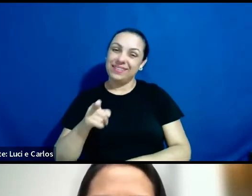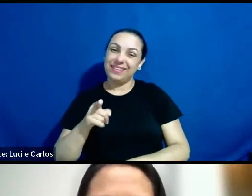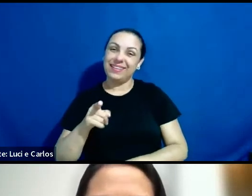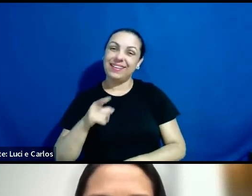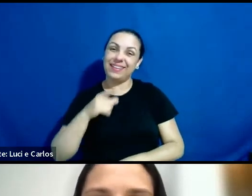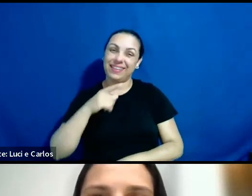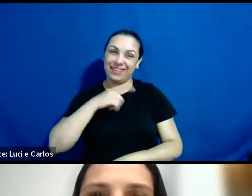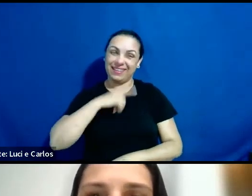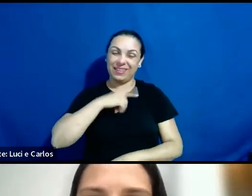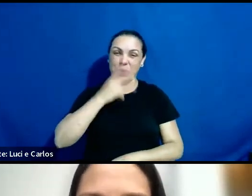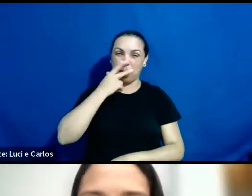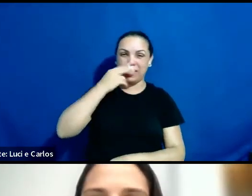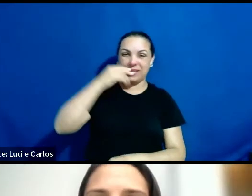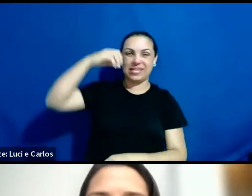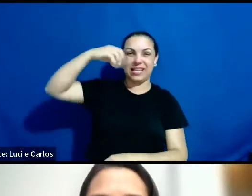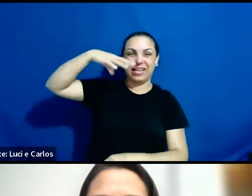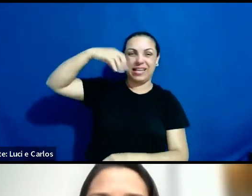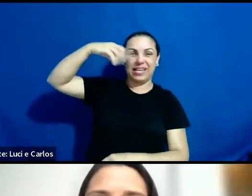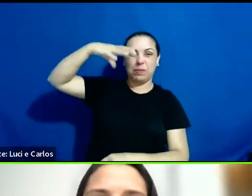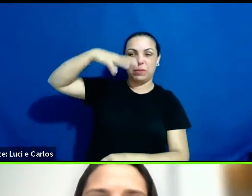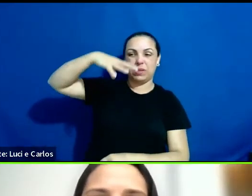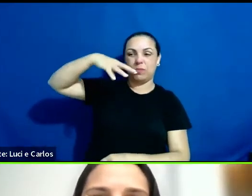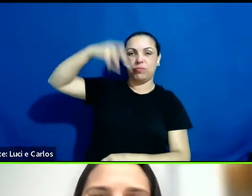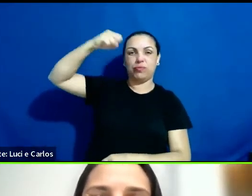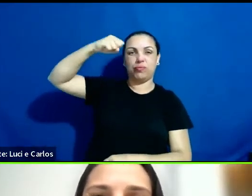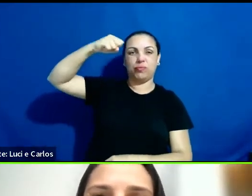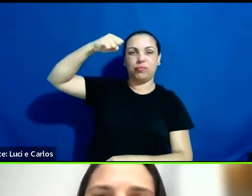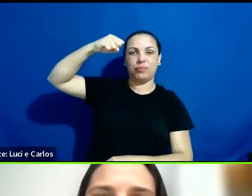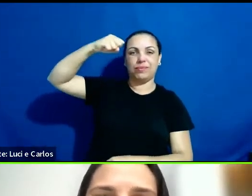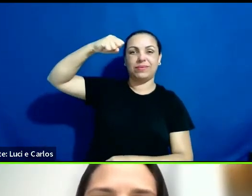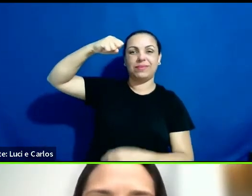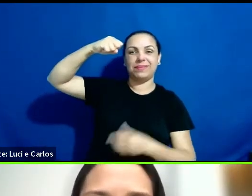que estava apagada, com fusível queimado,